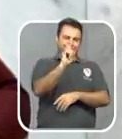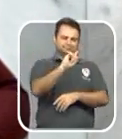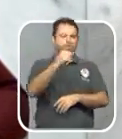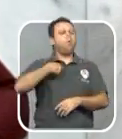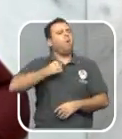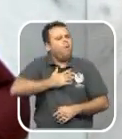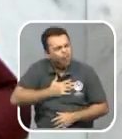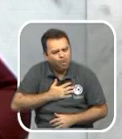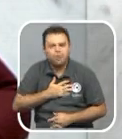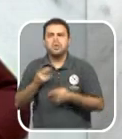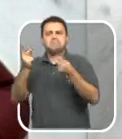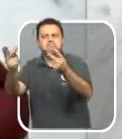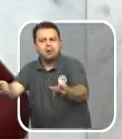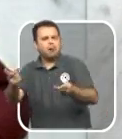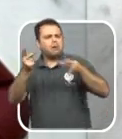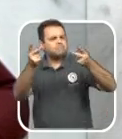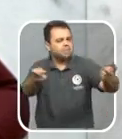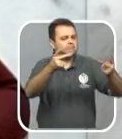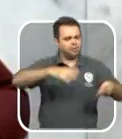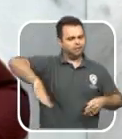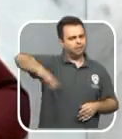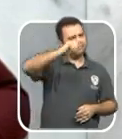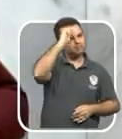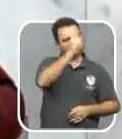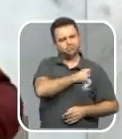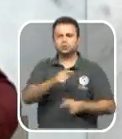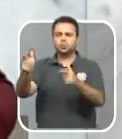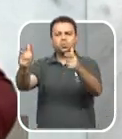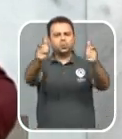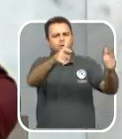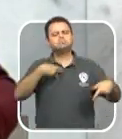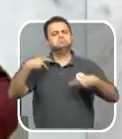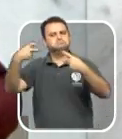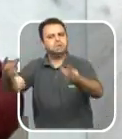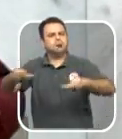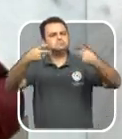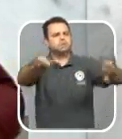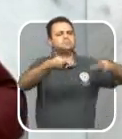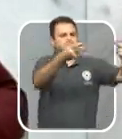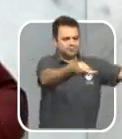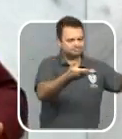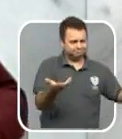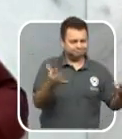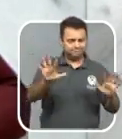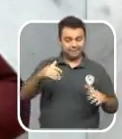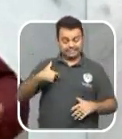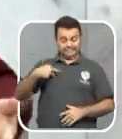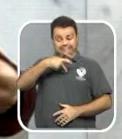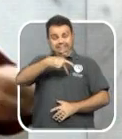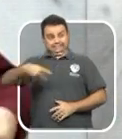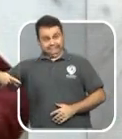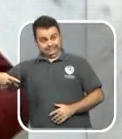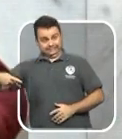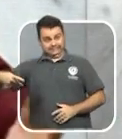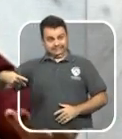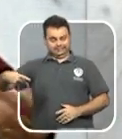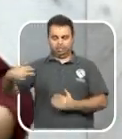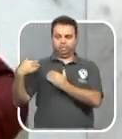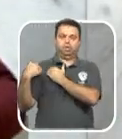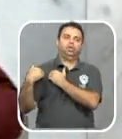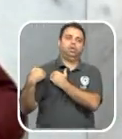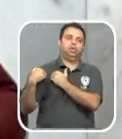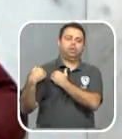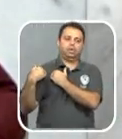no seu gabinete como vereador, contou aí com uma equipe, né, para fazer esse trabalho. O que o senhor cita aí, o que o senhor conseguiu fazer ainda